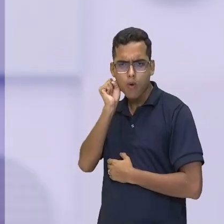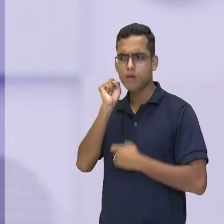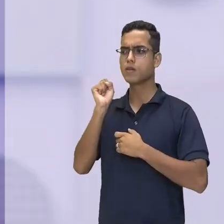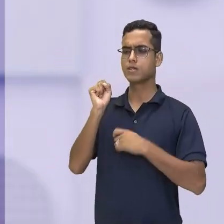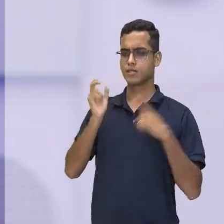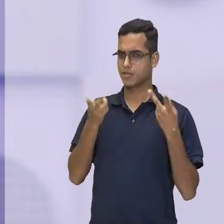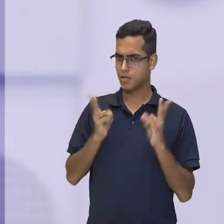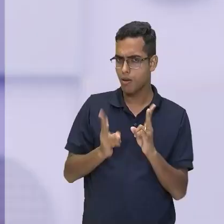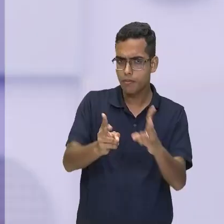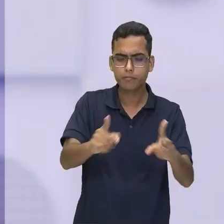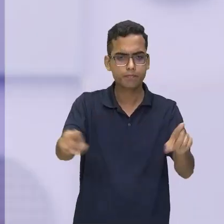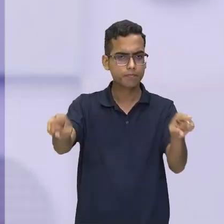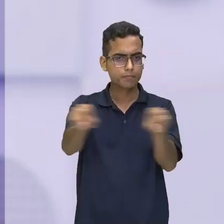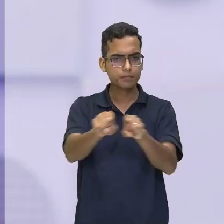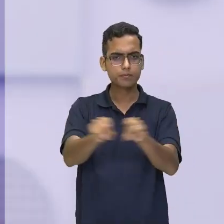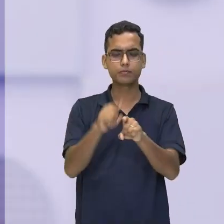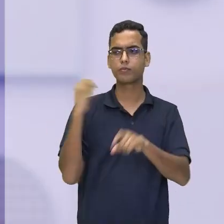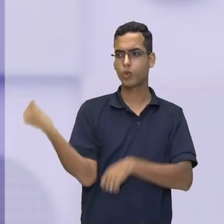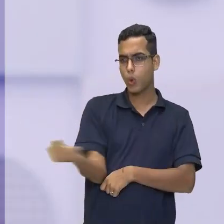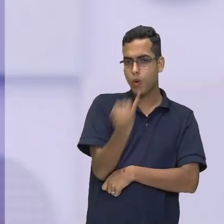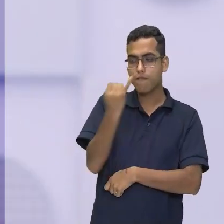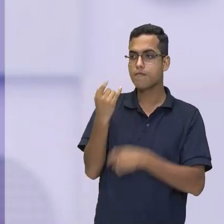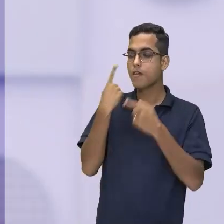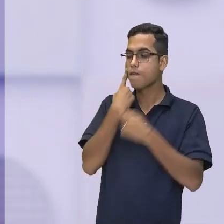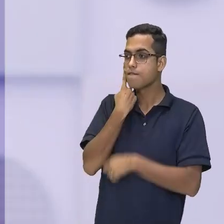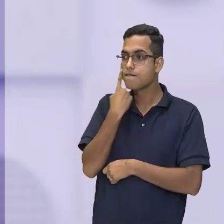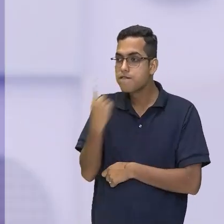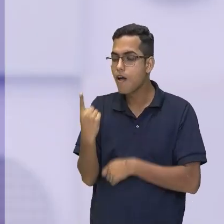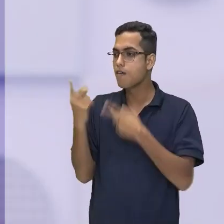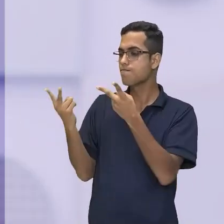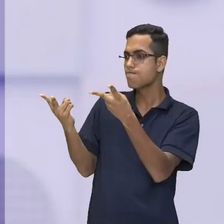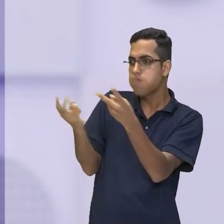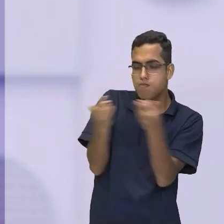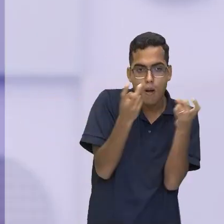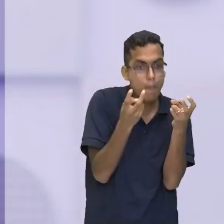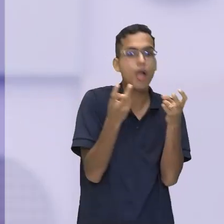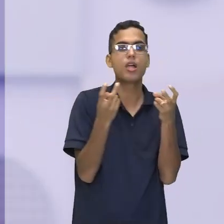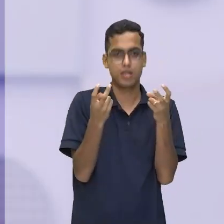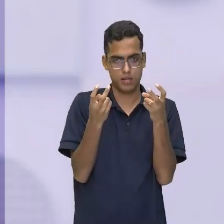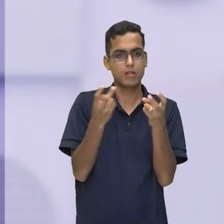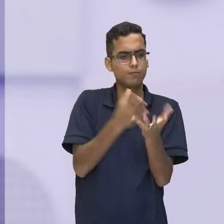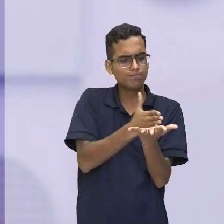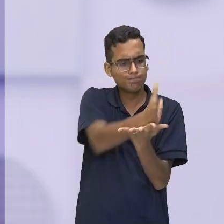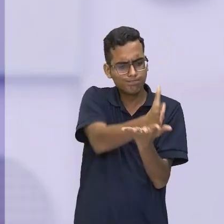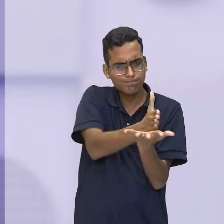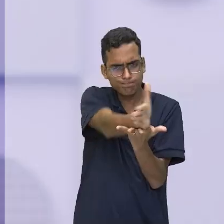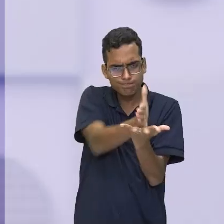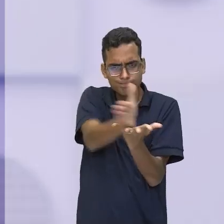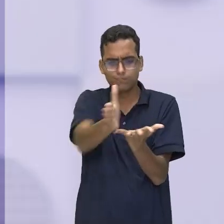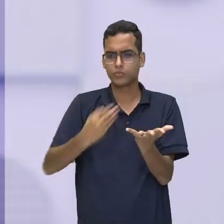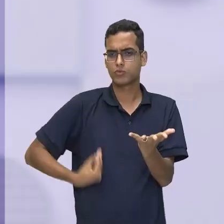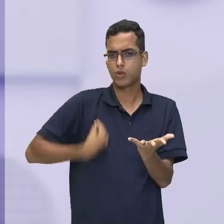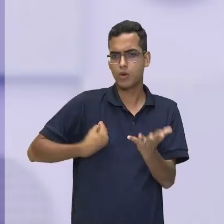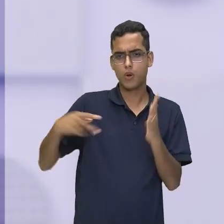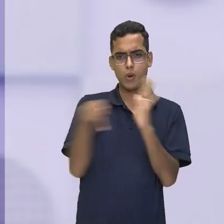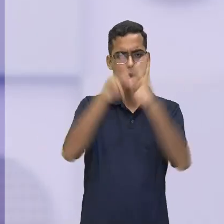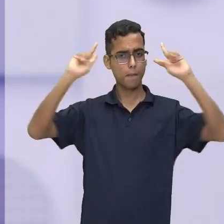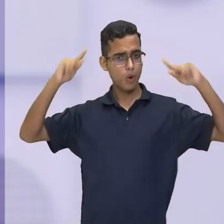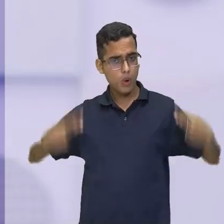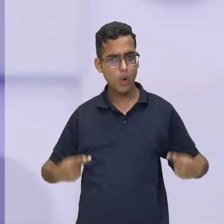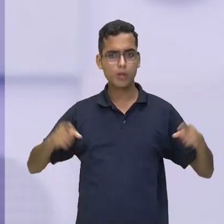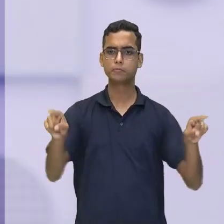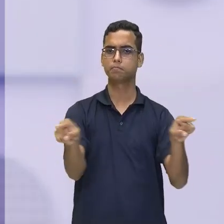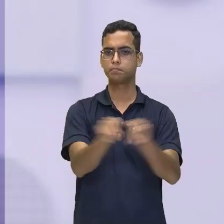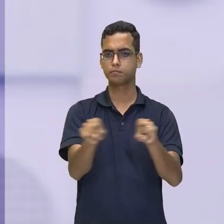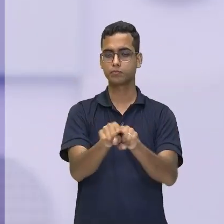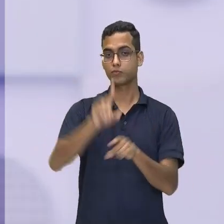coisas. Né? Em todos os setores da vida humana, em todas as dimensões, mas principalmente na nossa